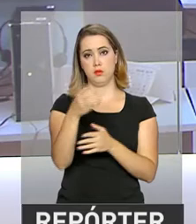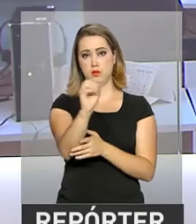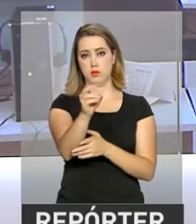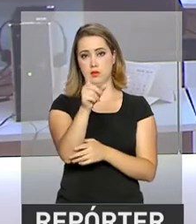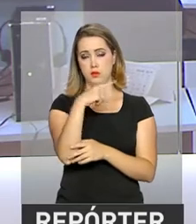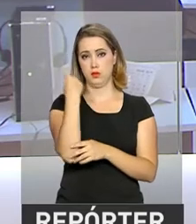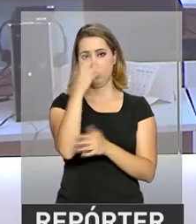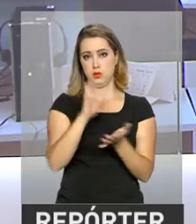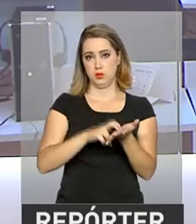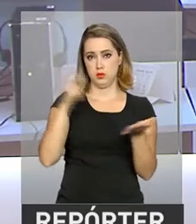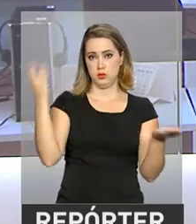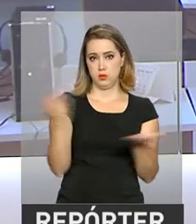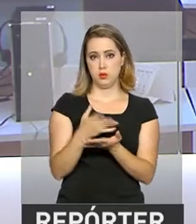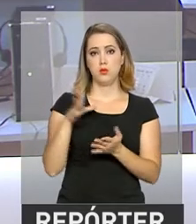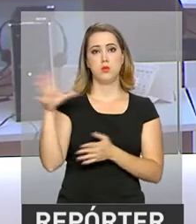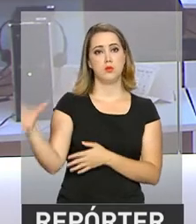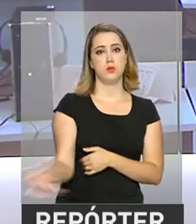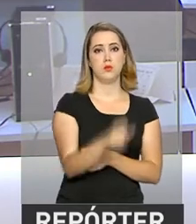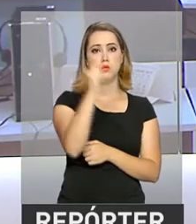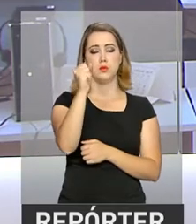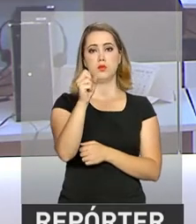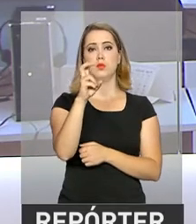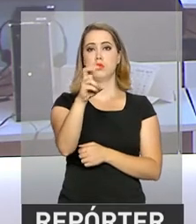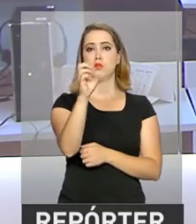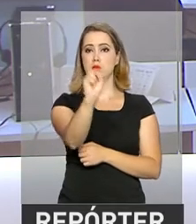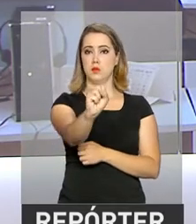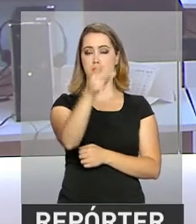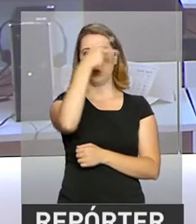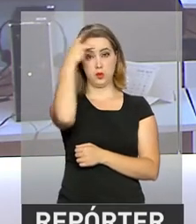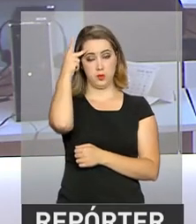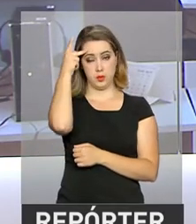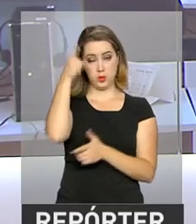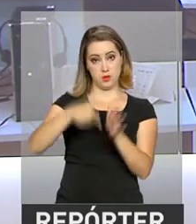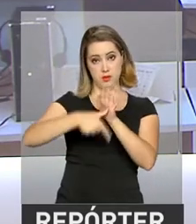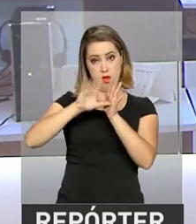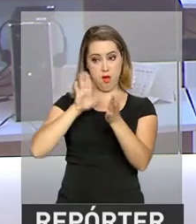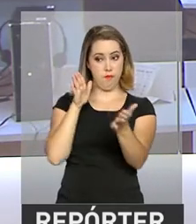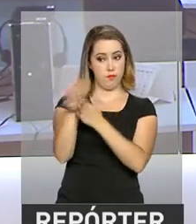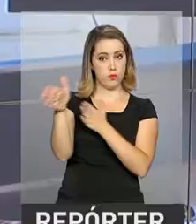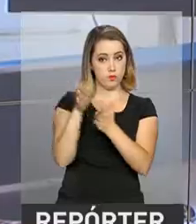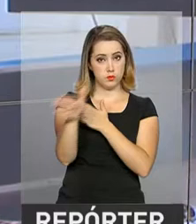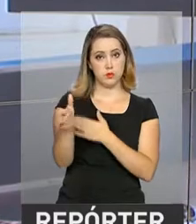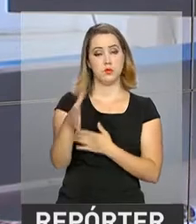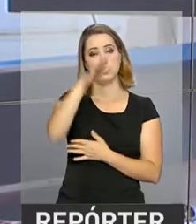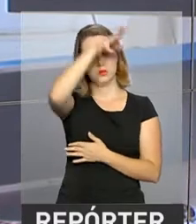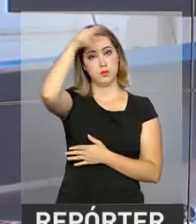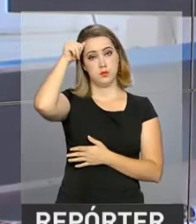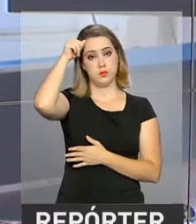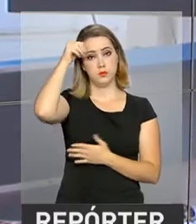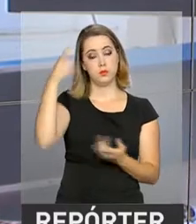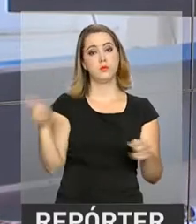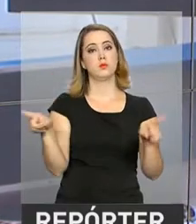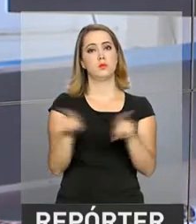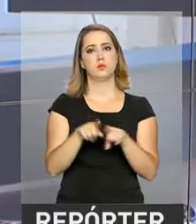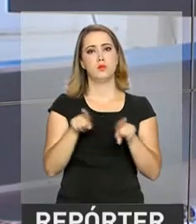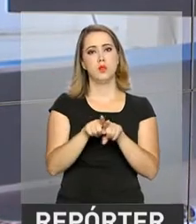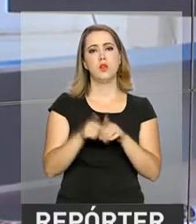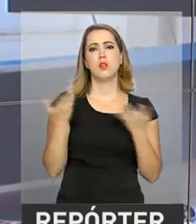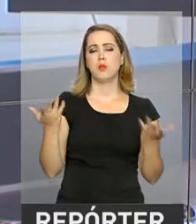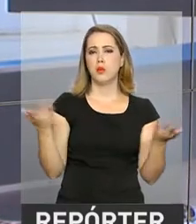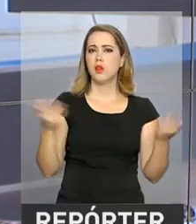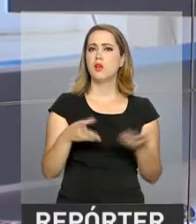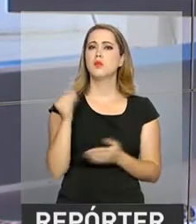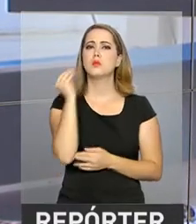recapturados 58 dos 184 presos que fugiram em manaus e ainda na tentativa de